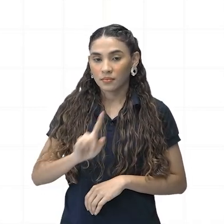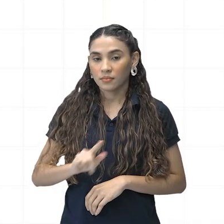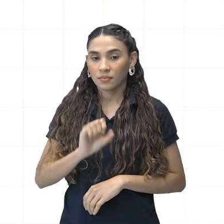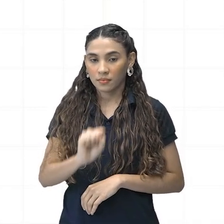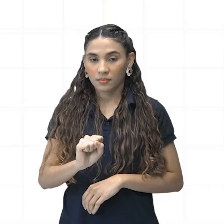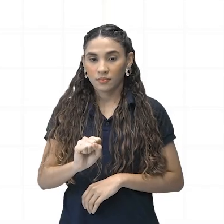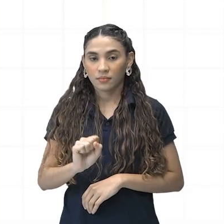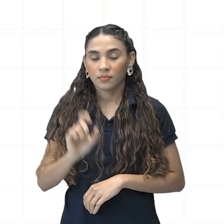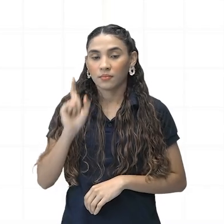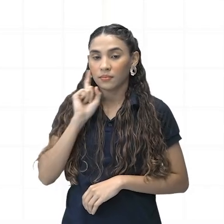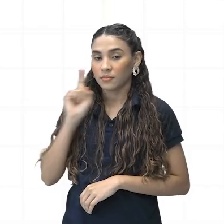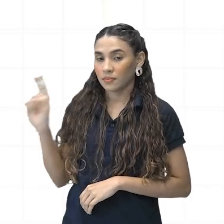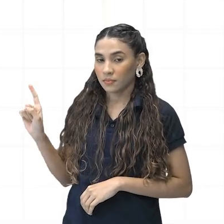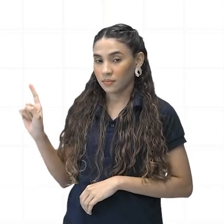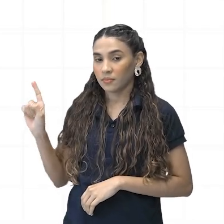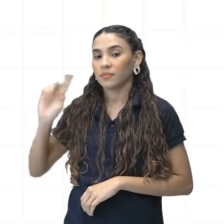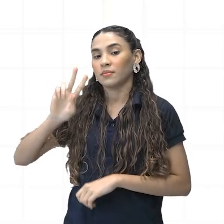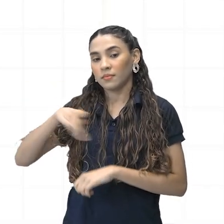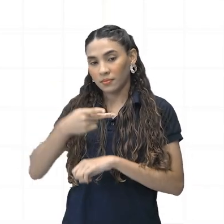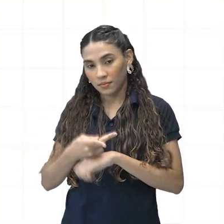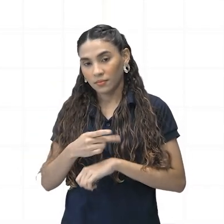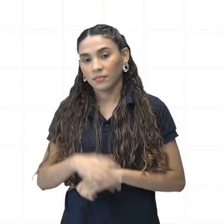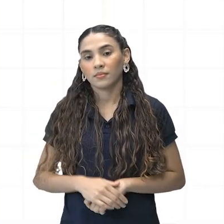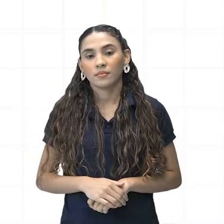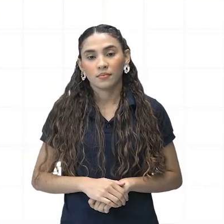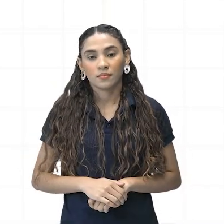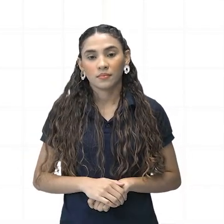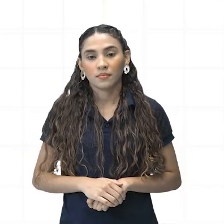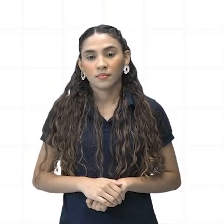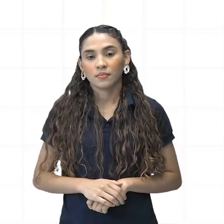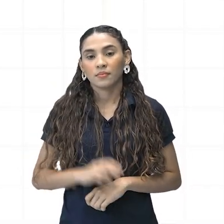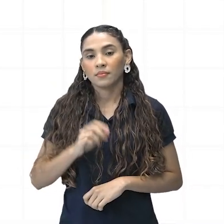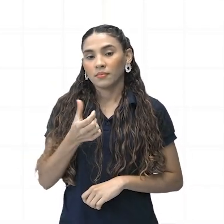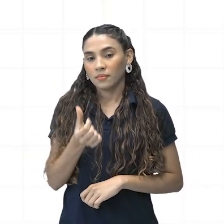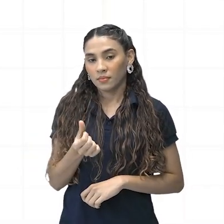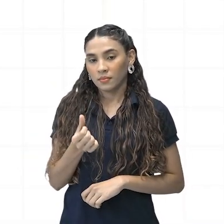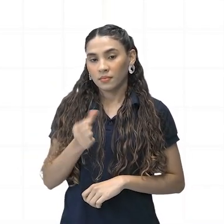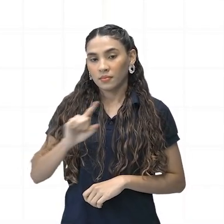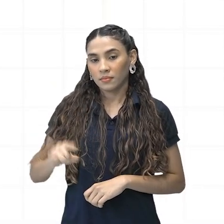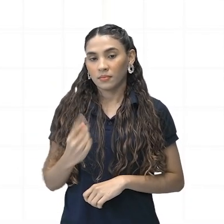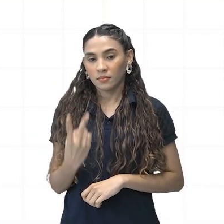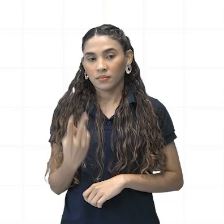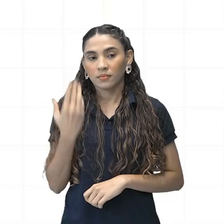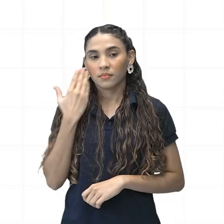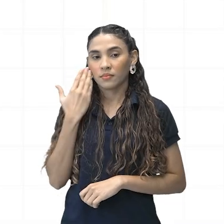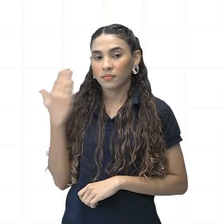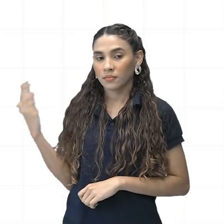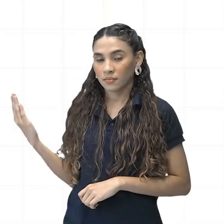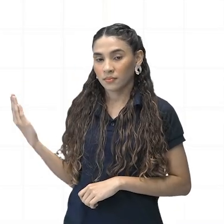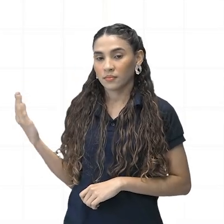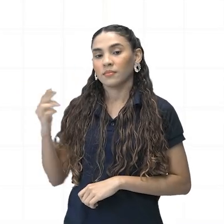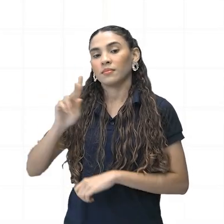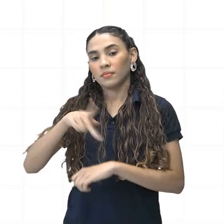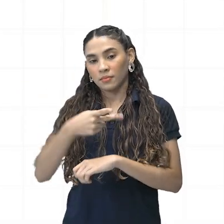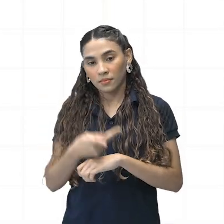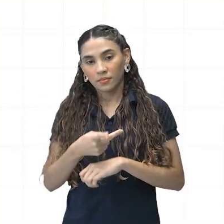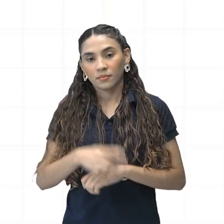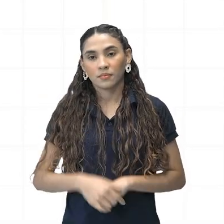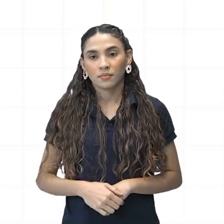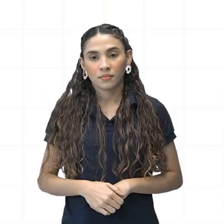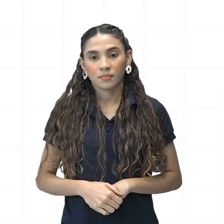5,8. Depois, o 6,2.